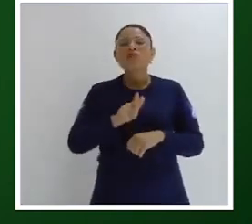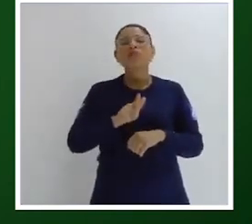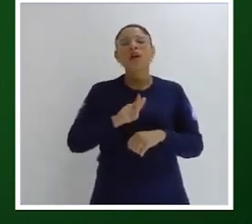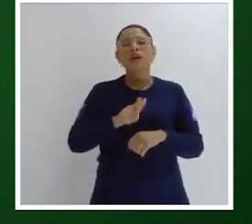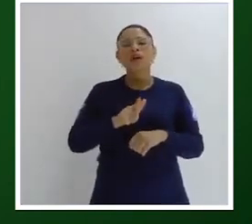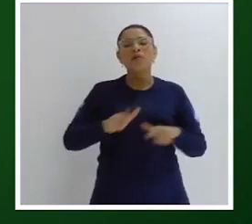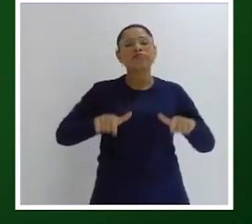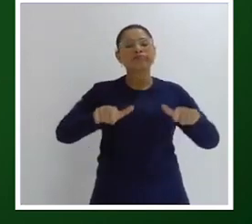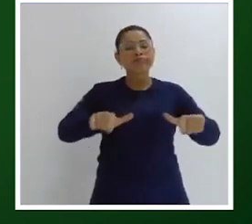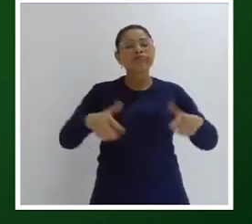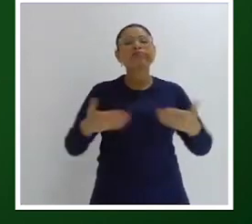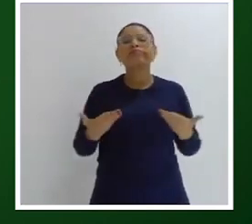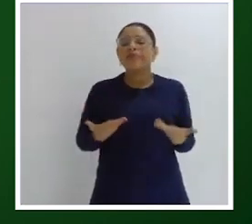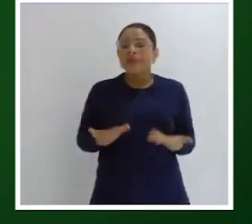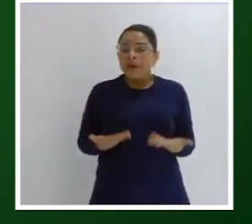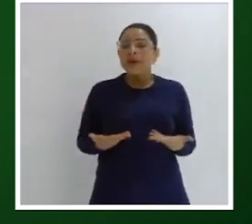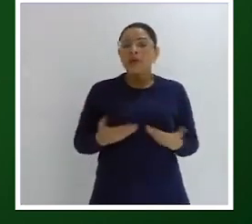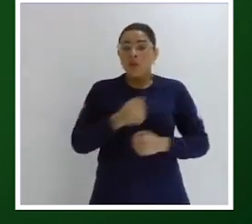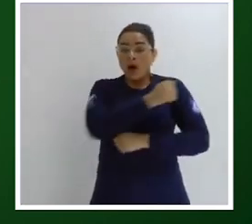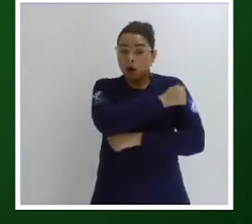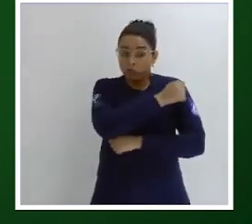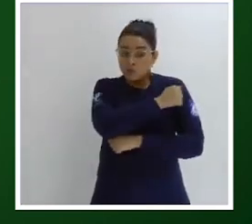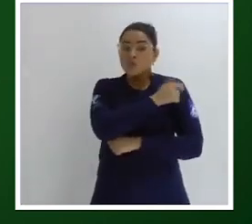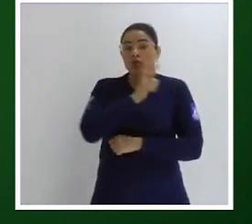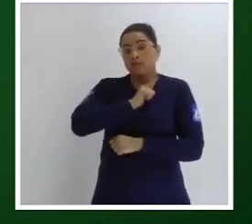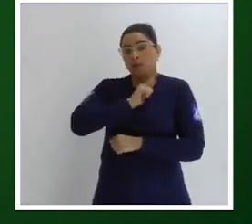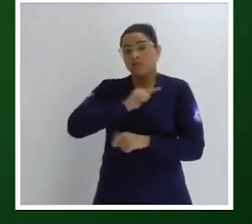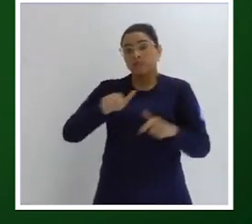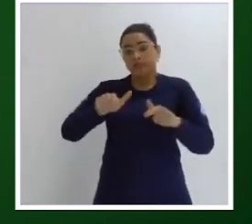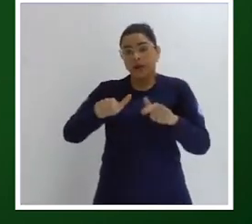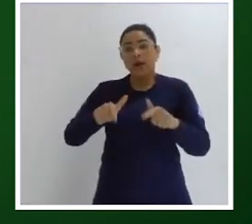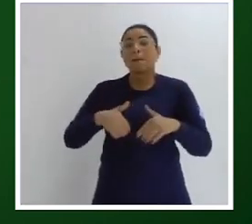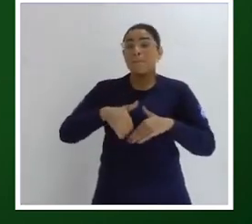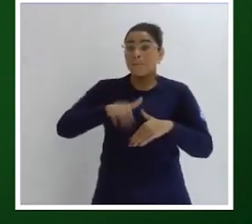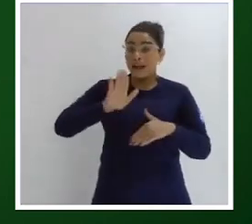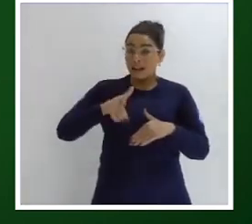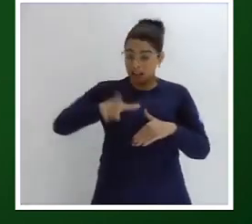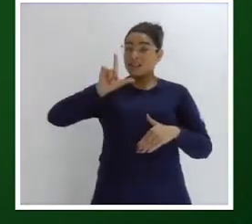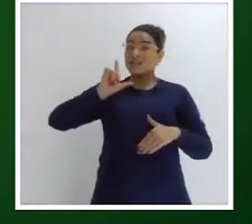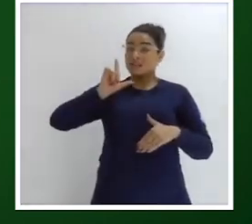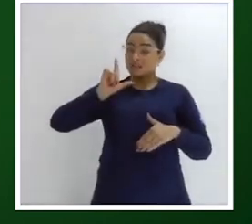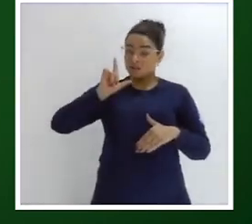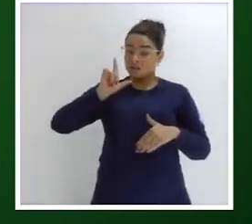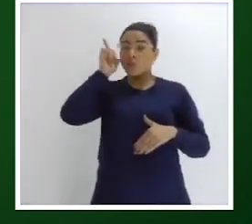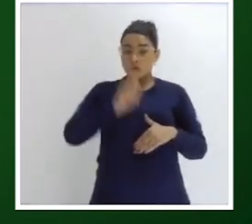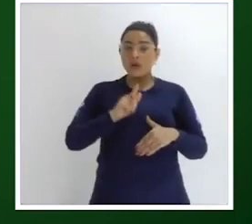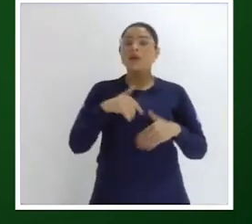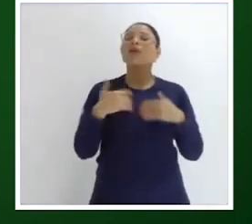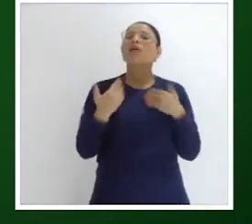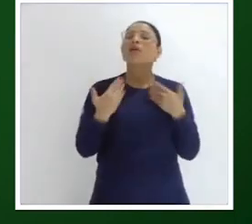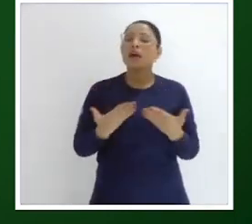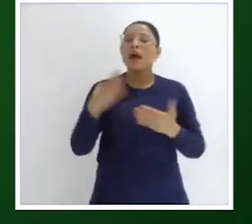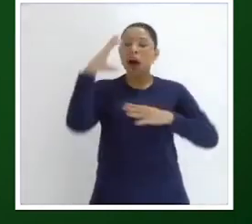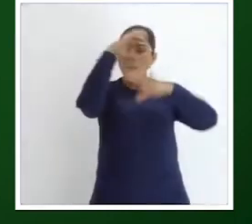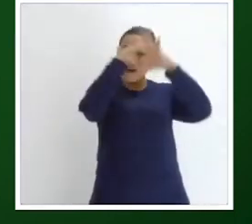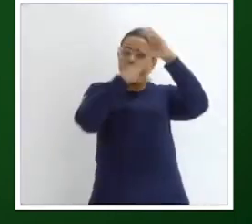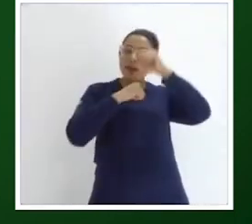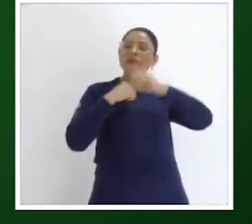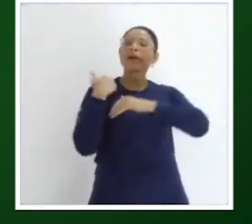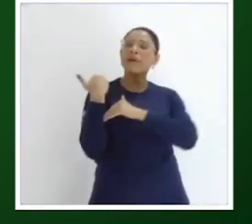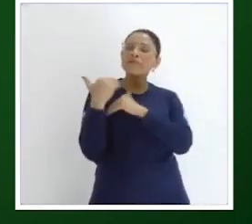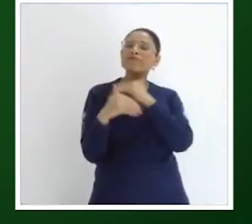e o aluno o dia domesticado com mais antecedência a tendência dele aprender e